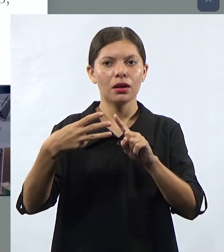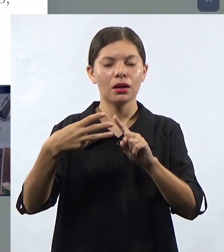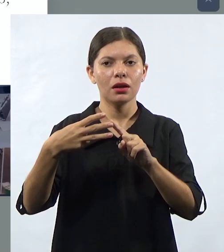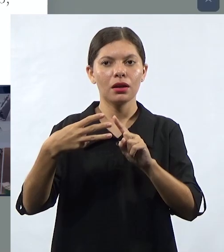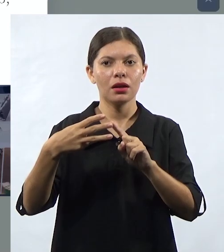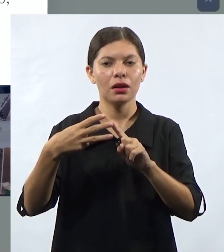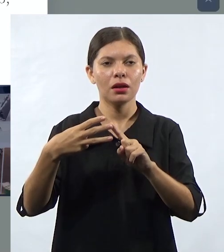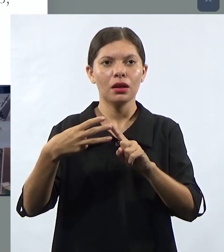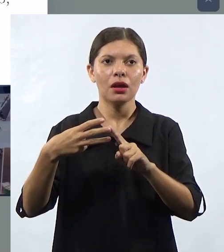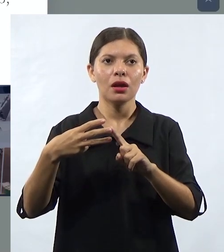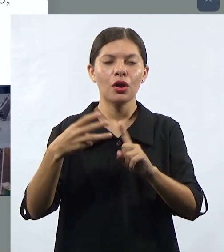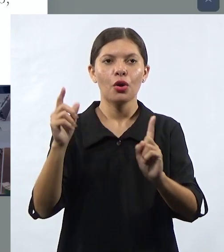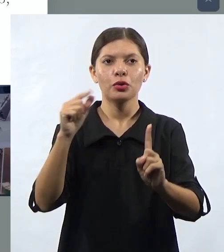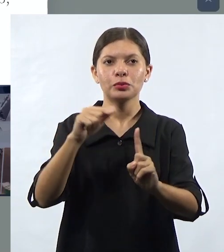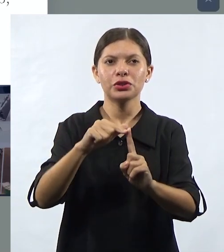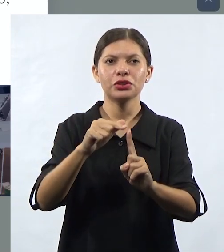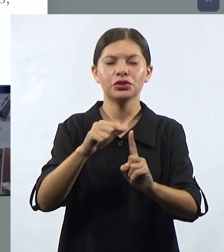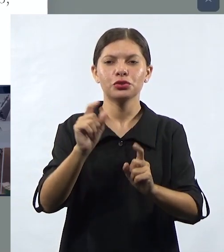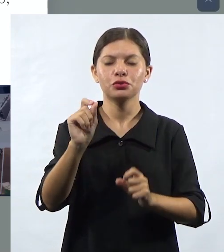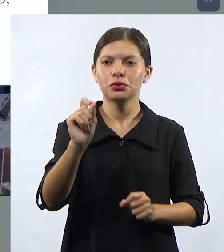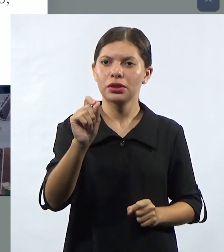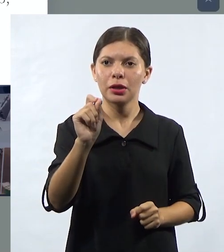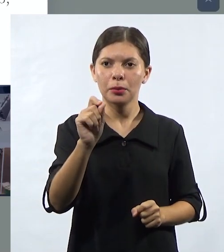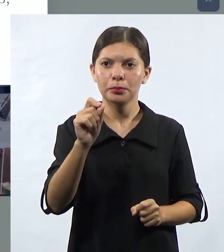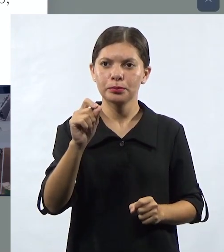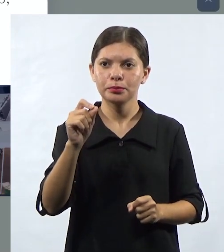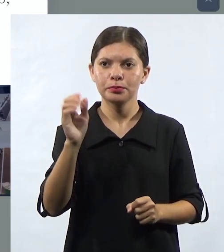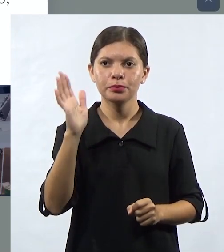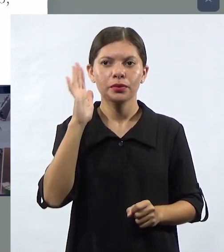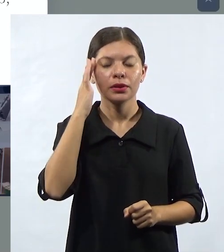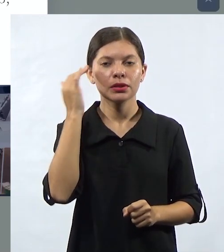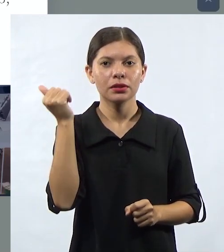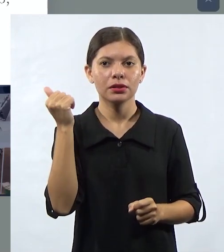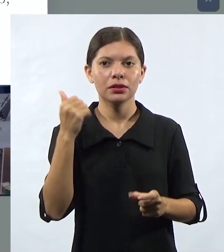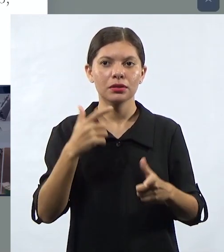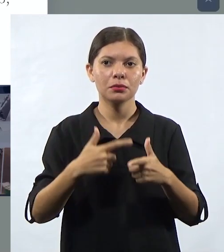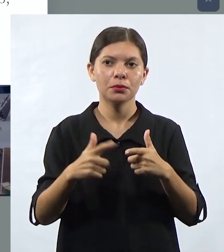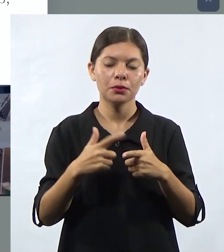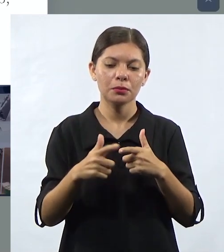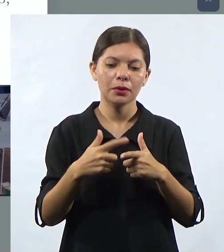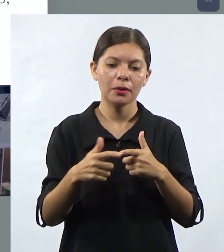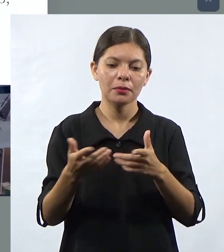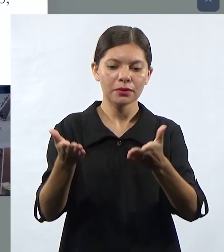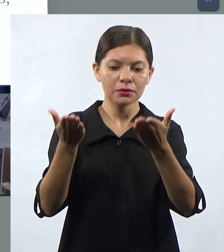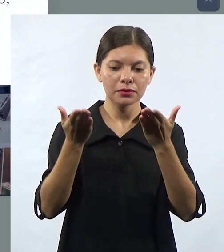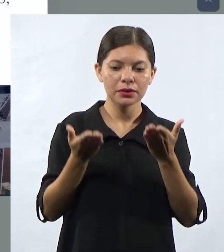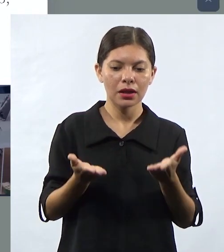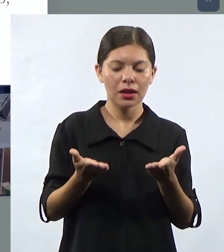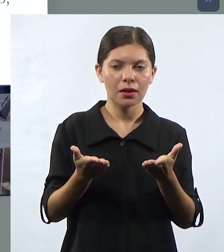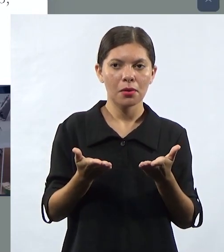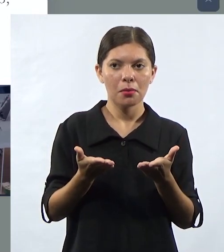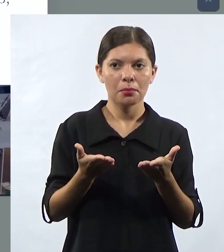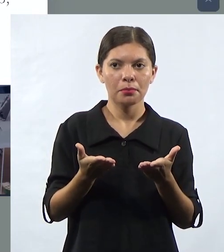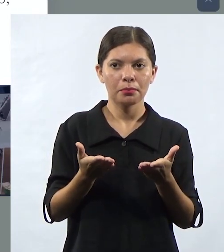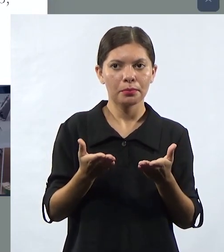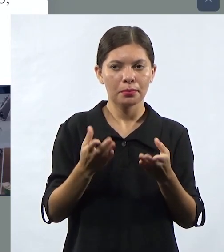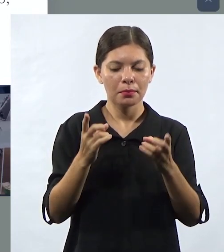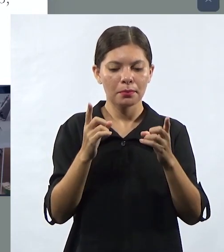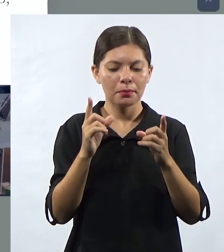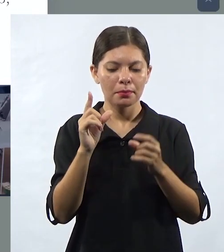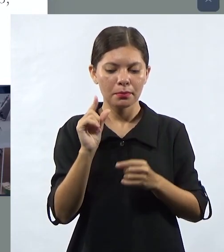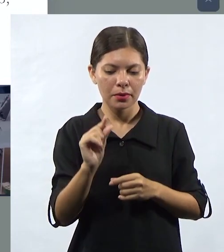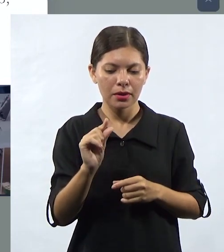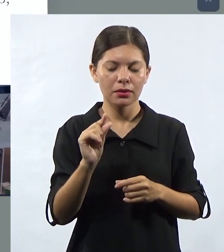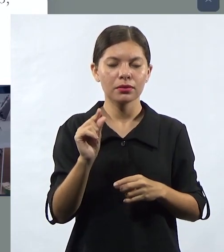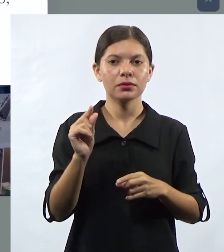que é o seu objetivo. Então, se o objetivo é entender um problema ou um comportamento, você vai convidar menos pessoas. Se o objetivo